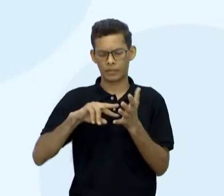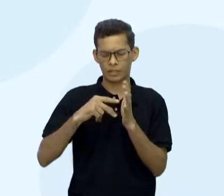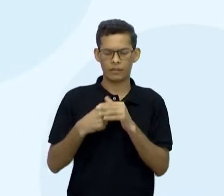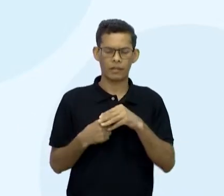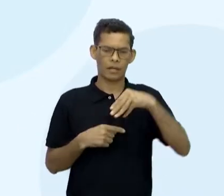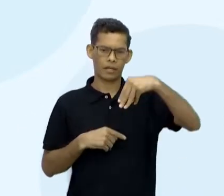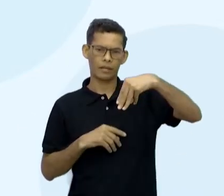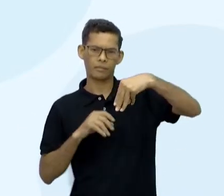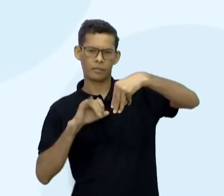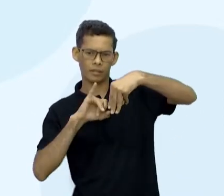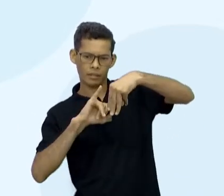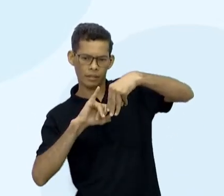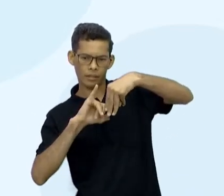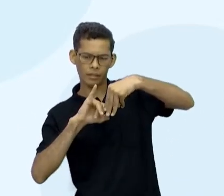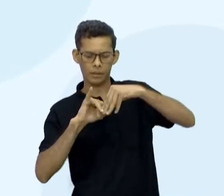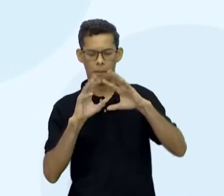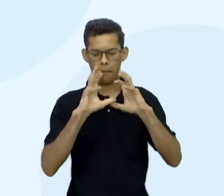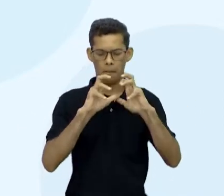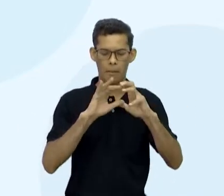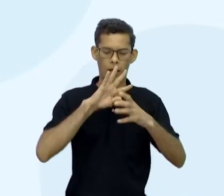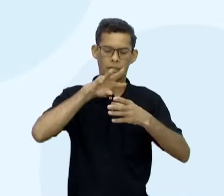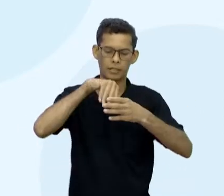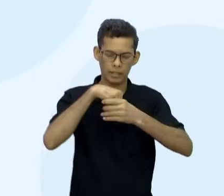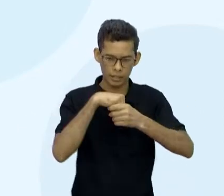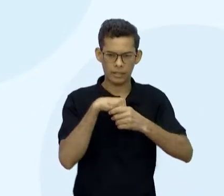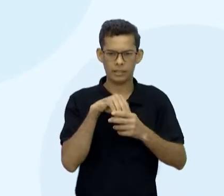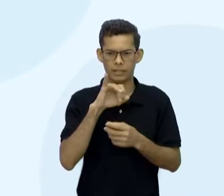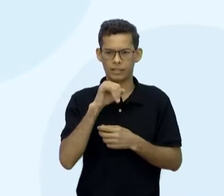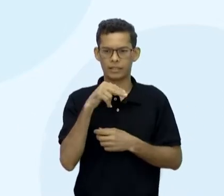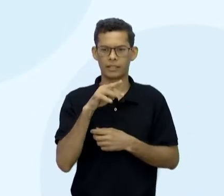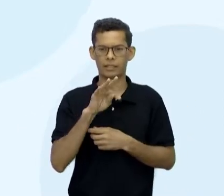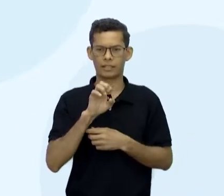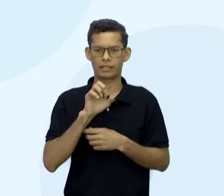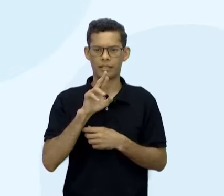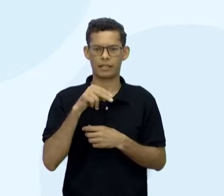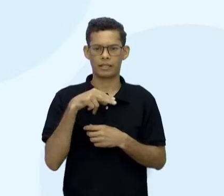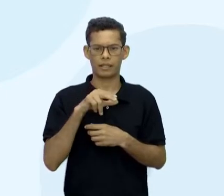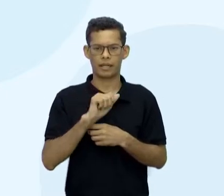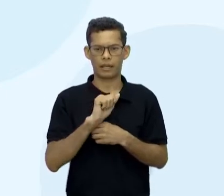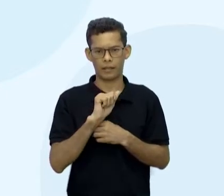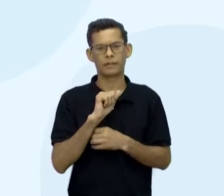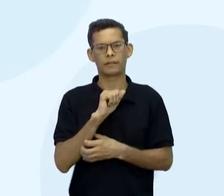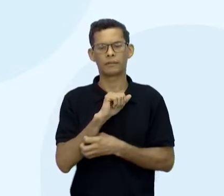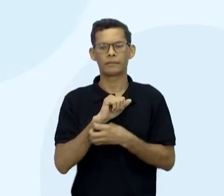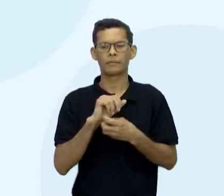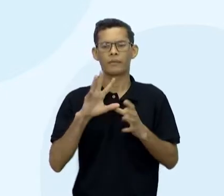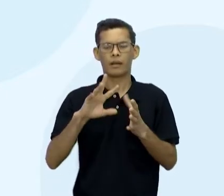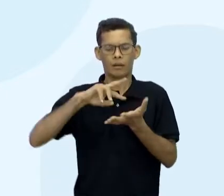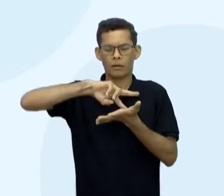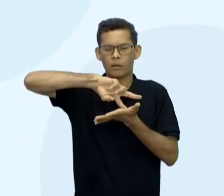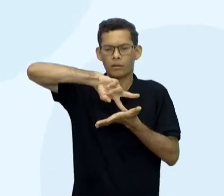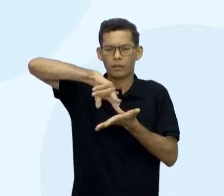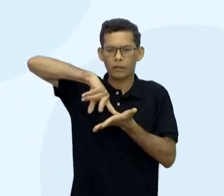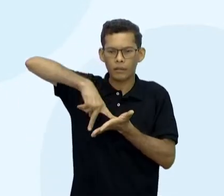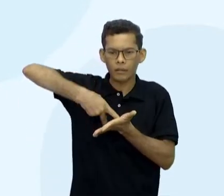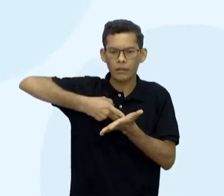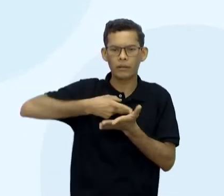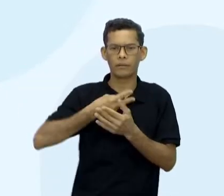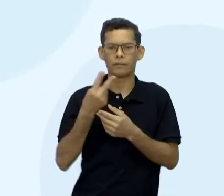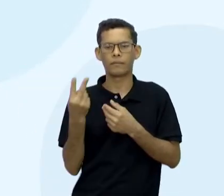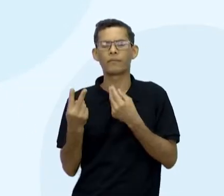Está aqui. Dividido pelo quê? A distância ao quadrado. A distância é o raio, né? Vai ser o raio aqui ao quadrado. Tá